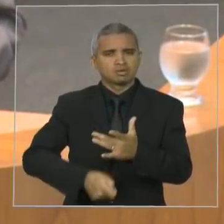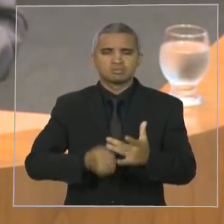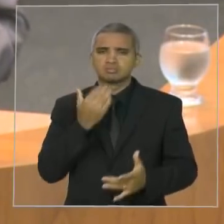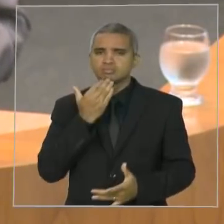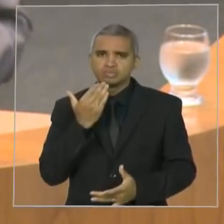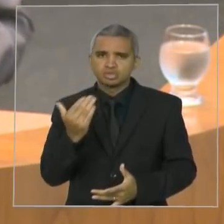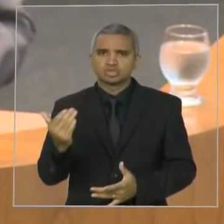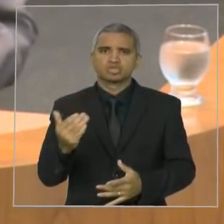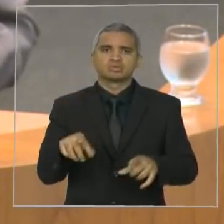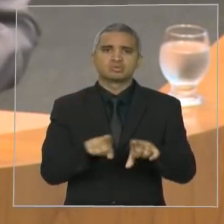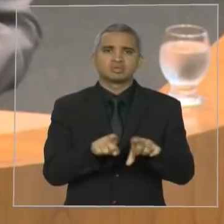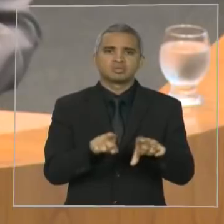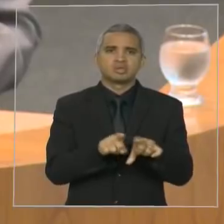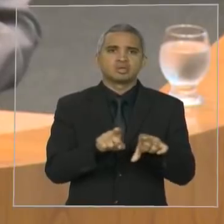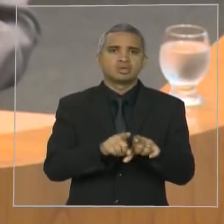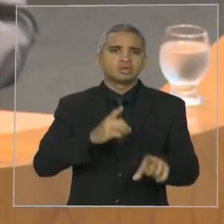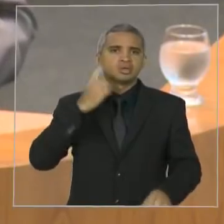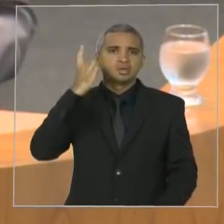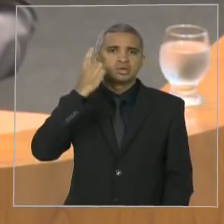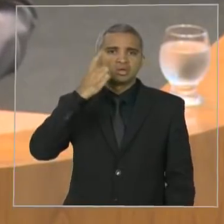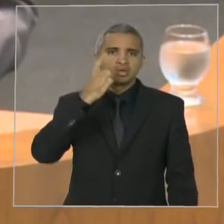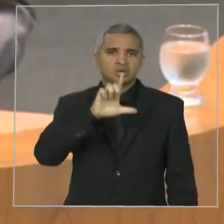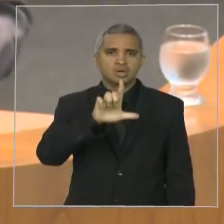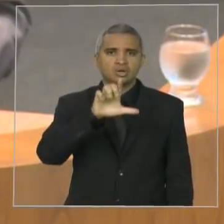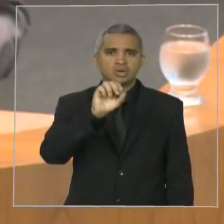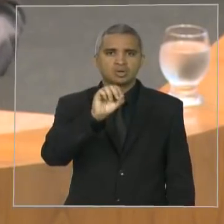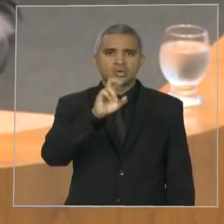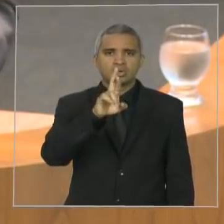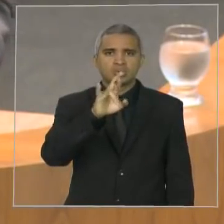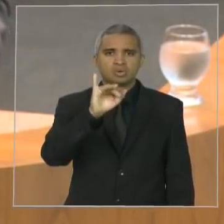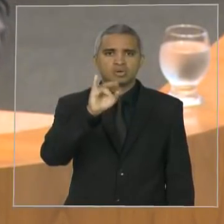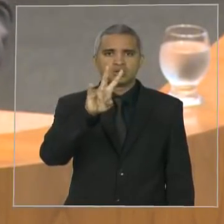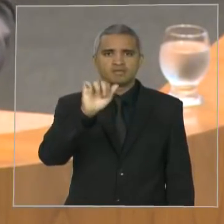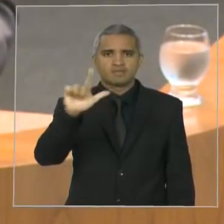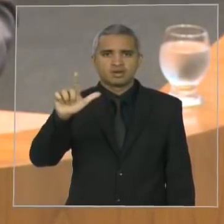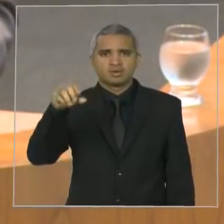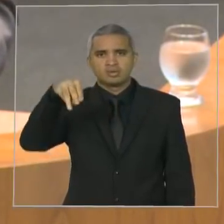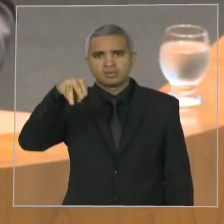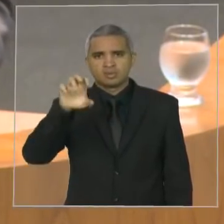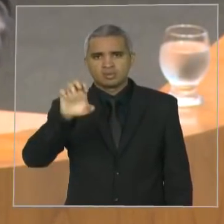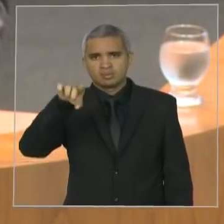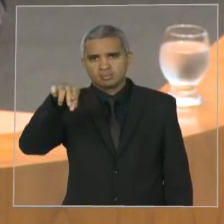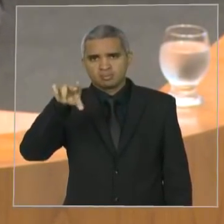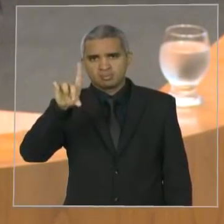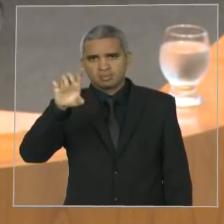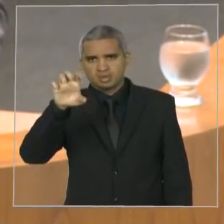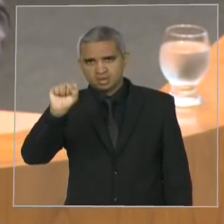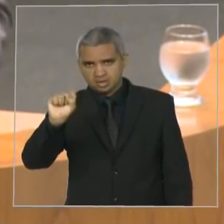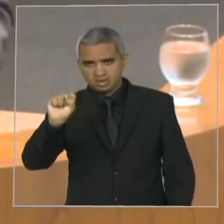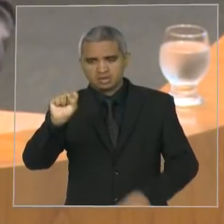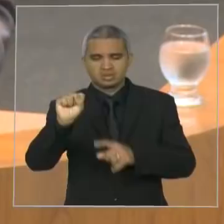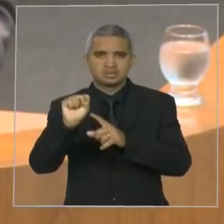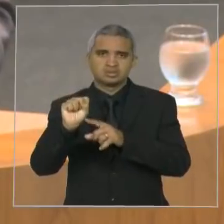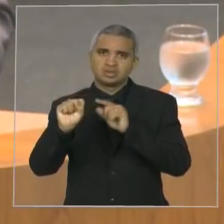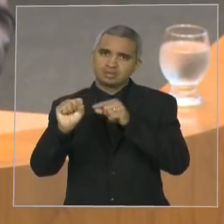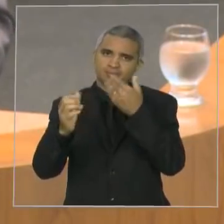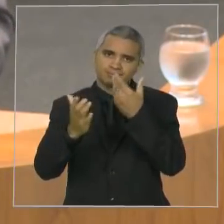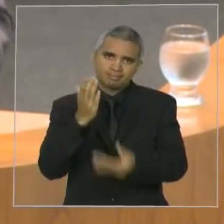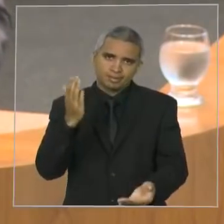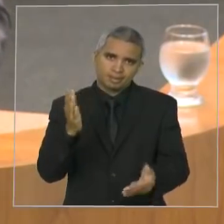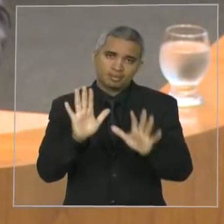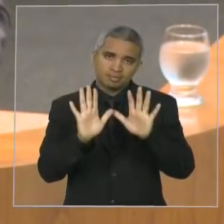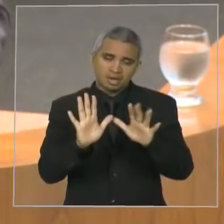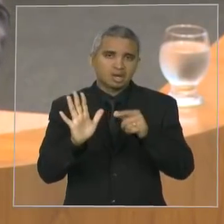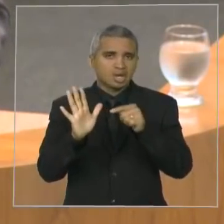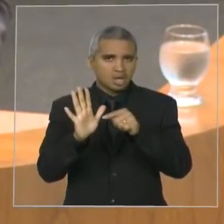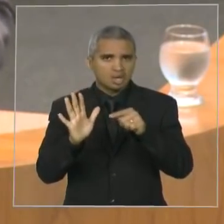Segundo o ministro da Defesa, o presidente da República deverá anunciar durante esta